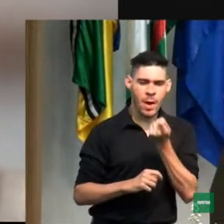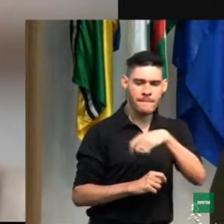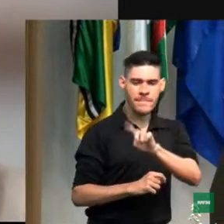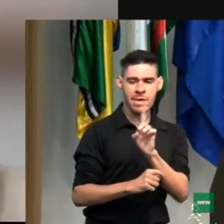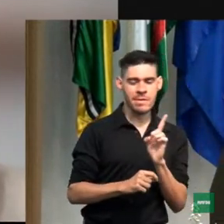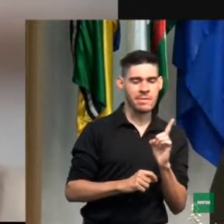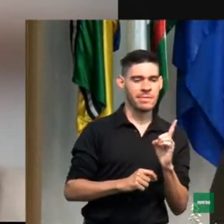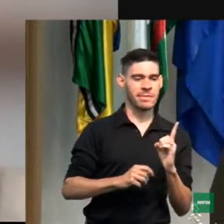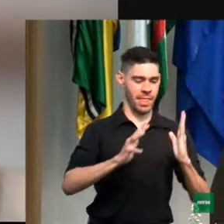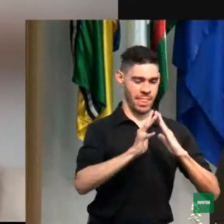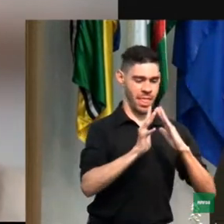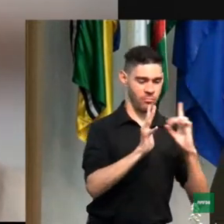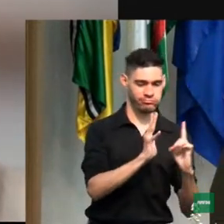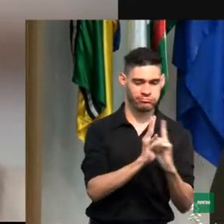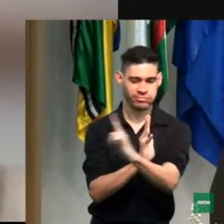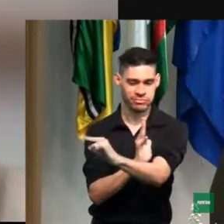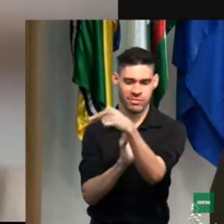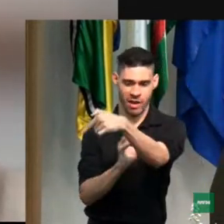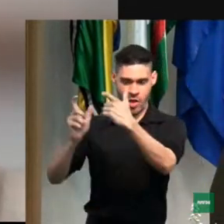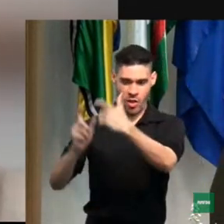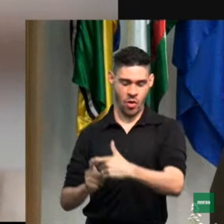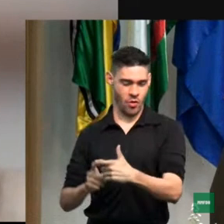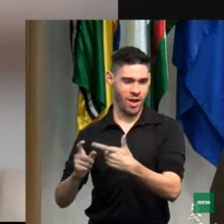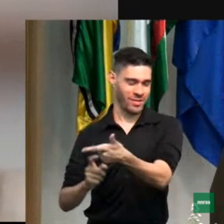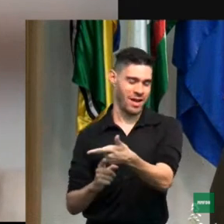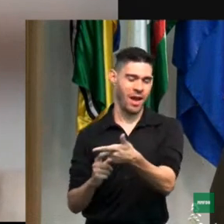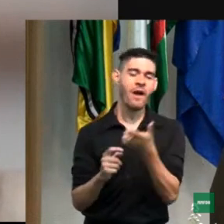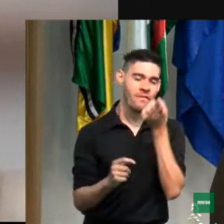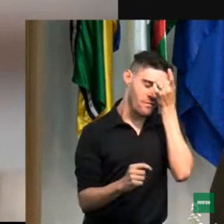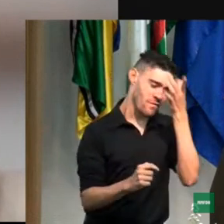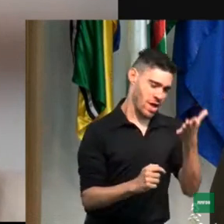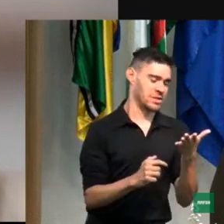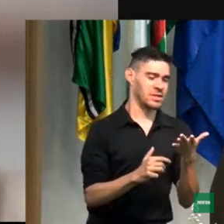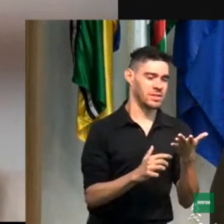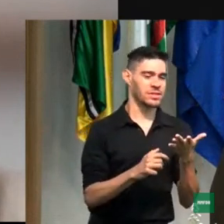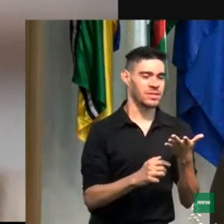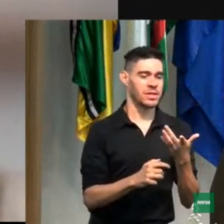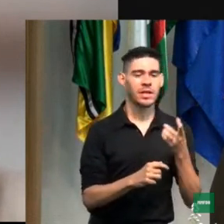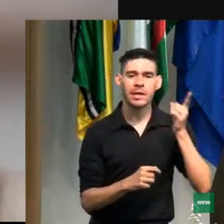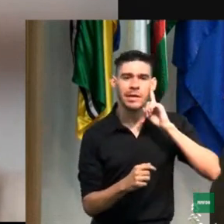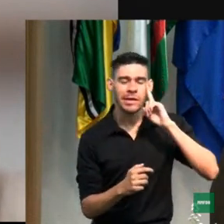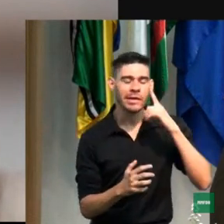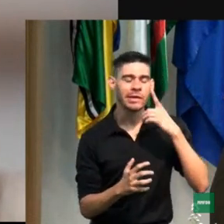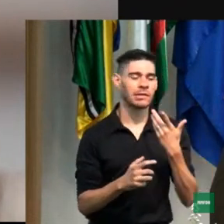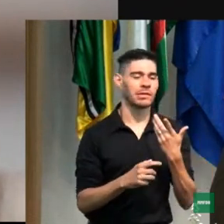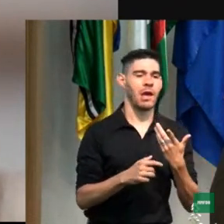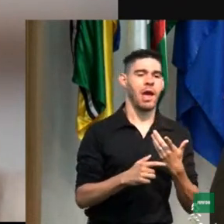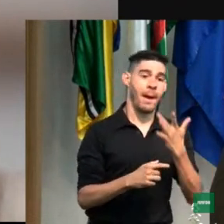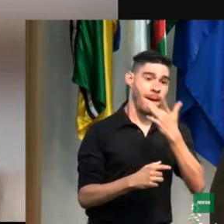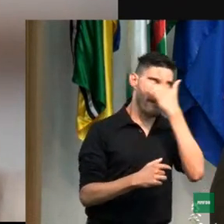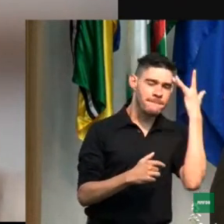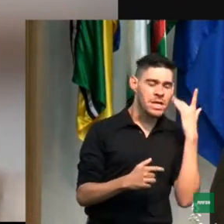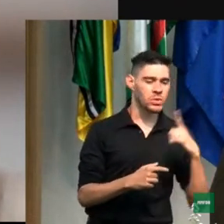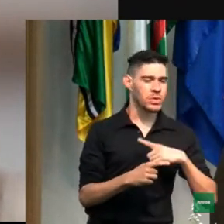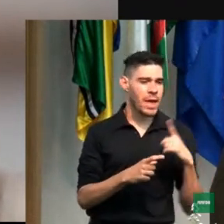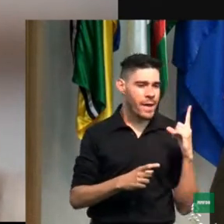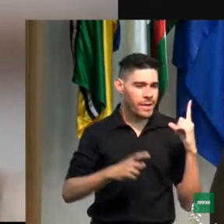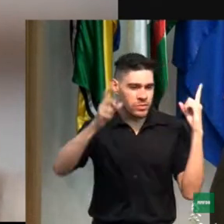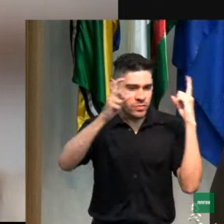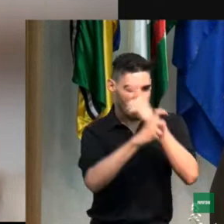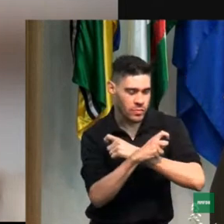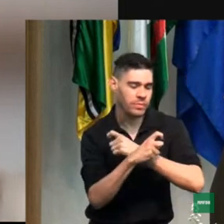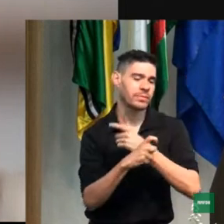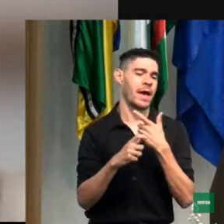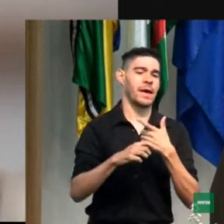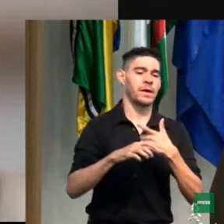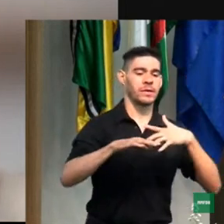local, né? Isso facilita muito o dia a dia, ainda mais aquelas pessoas que têm uma dificuldade maior de se locomoverem,